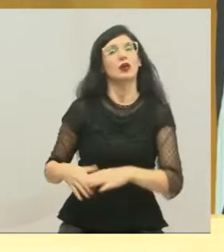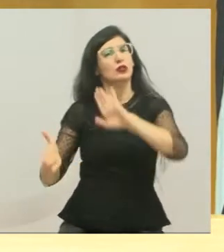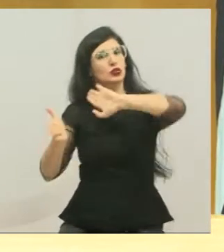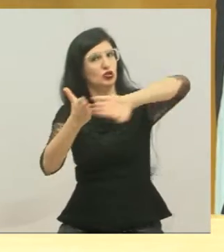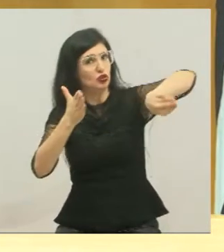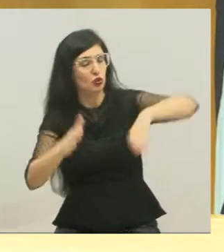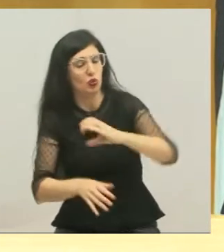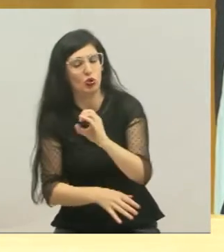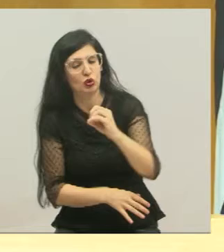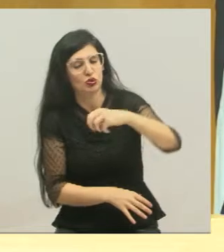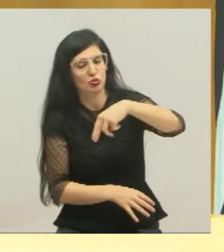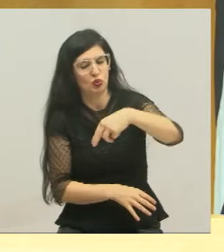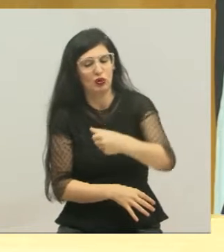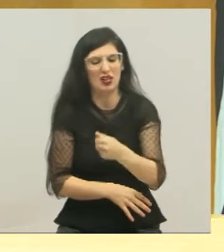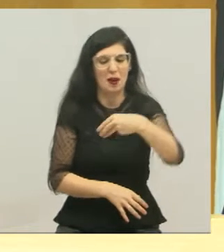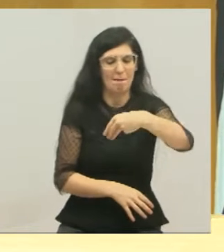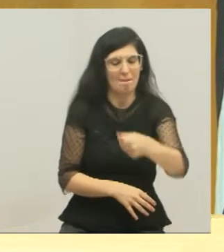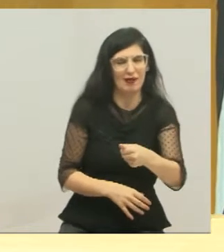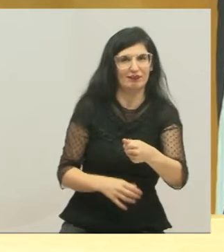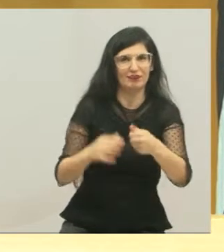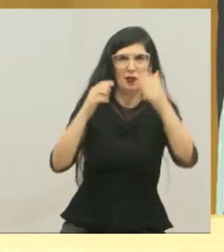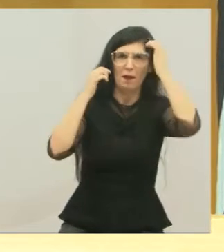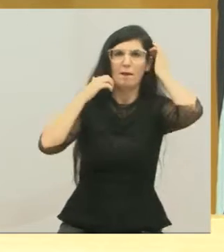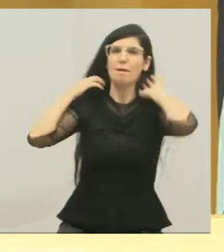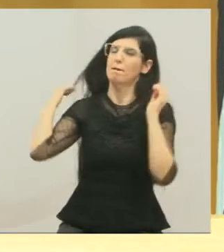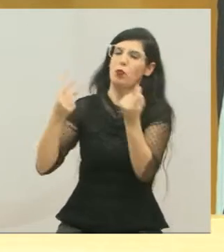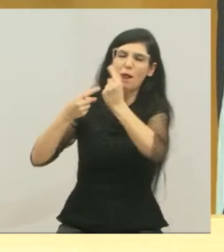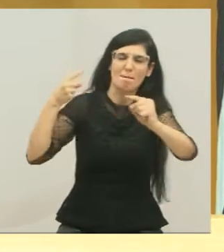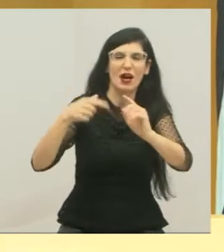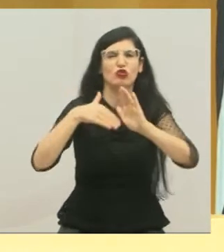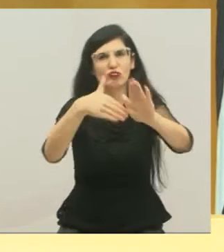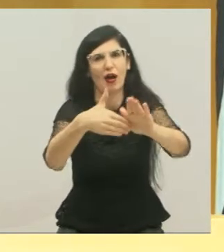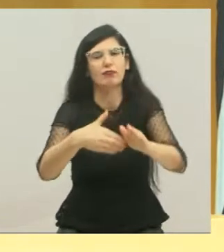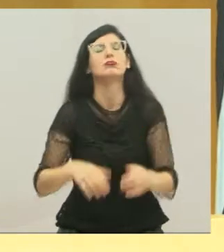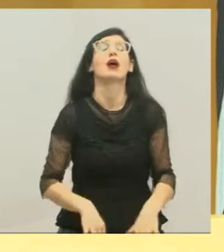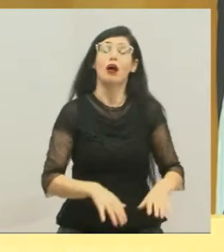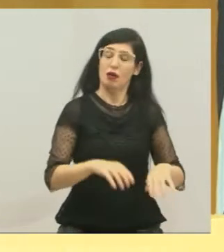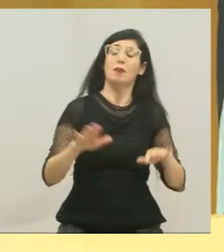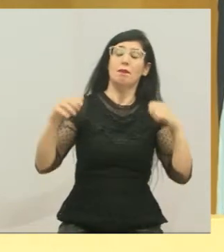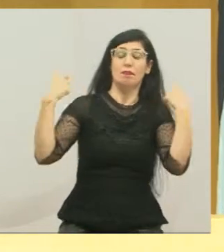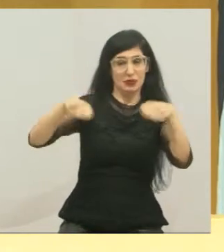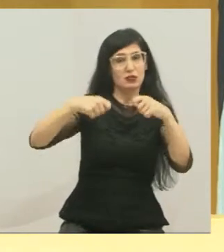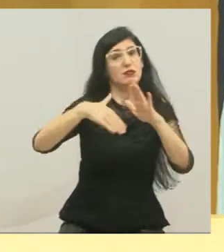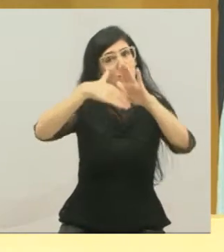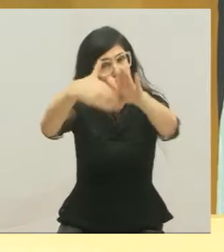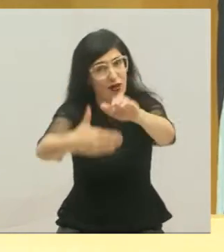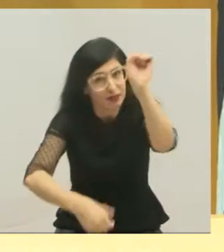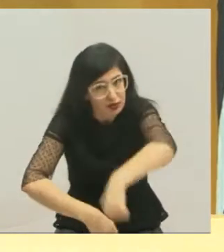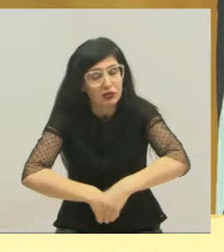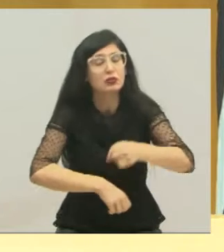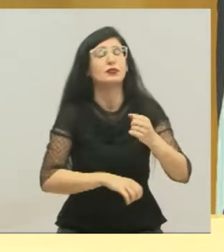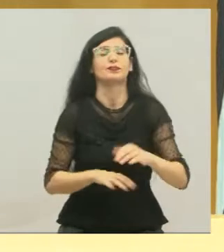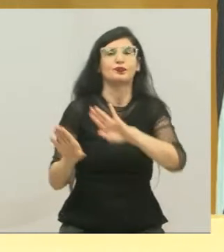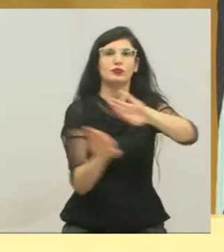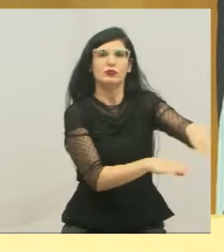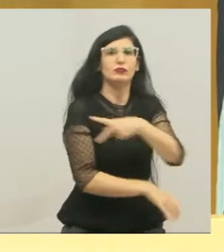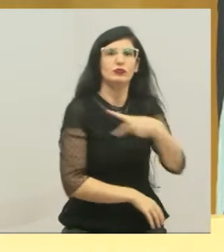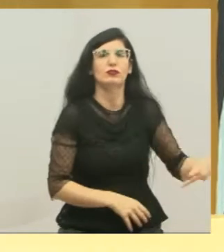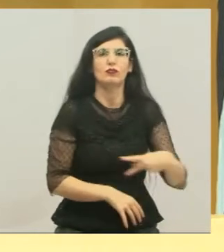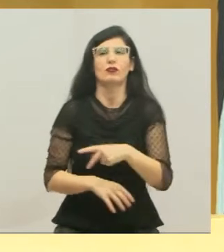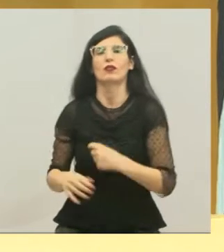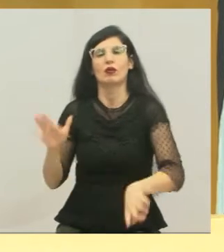do CONAMA outra notícia boa que nós tivemos ontem foi que o presidente sancionou a